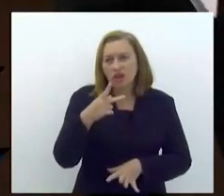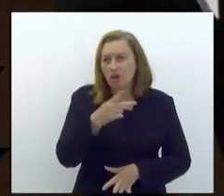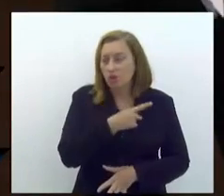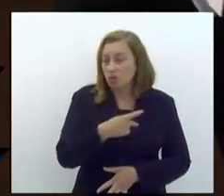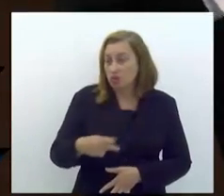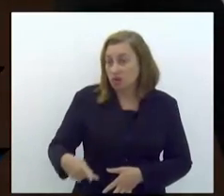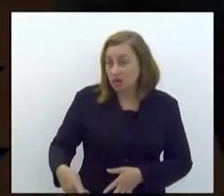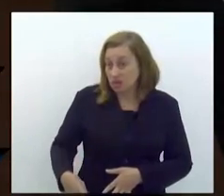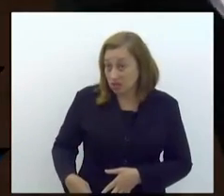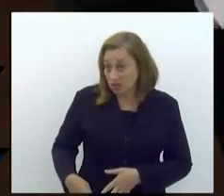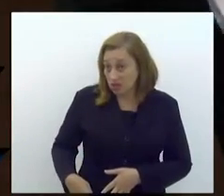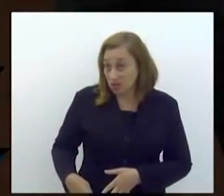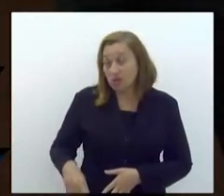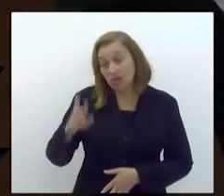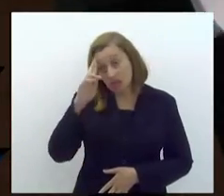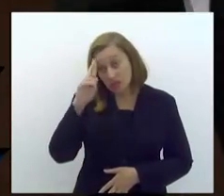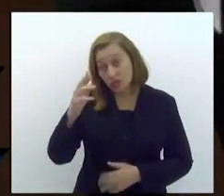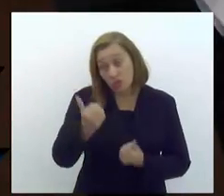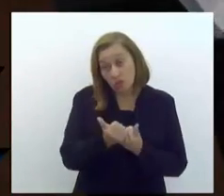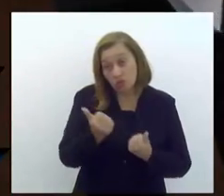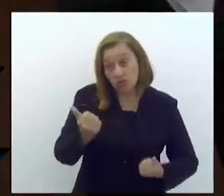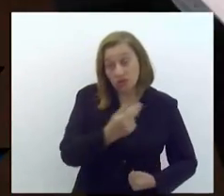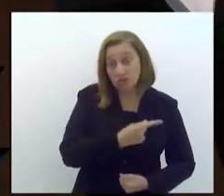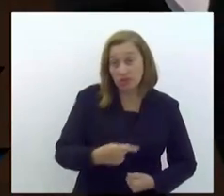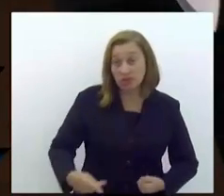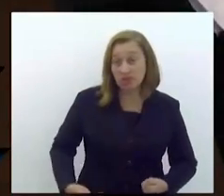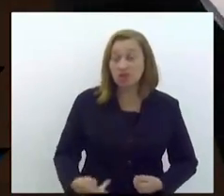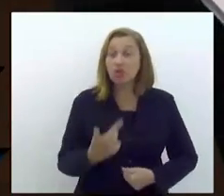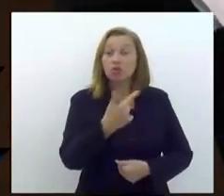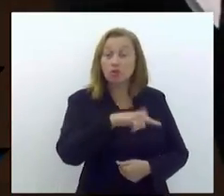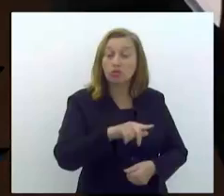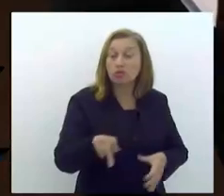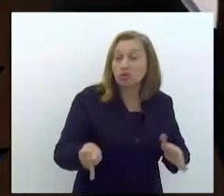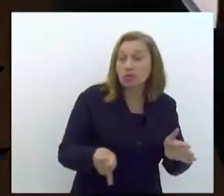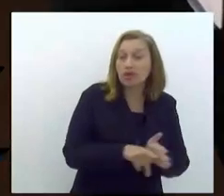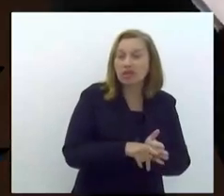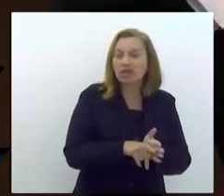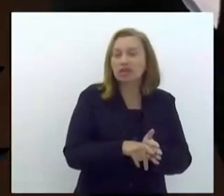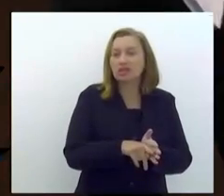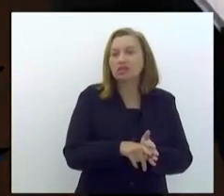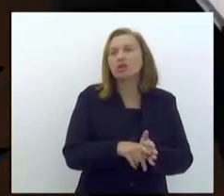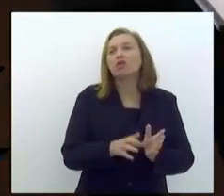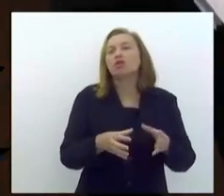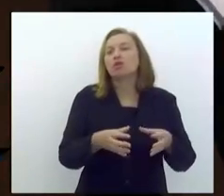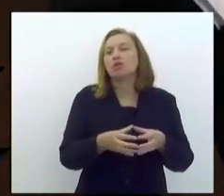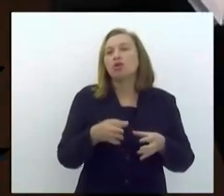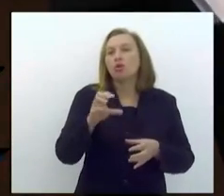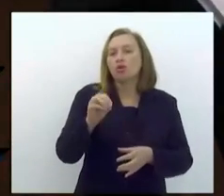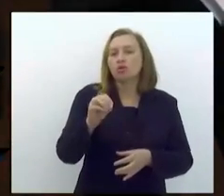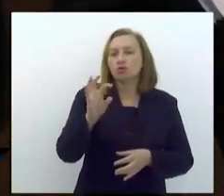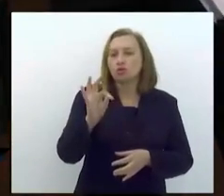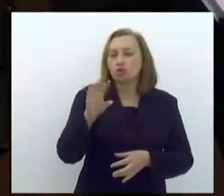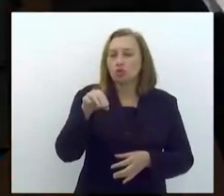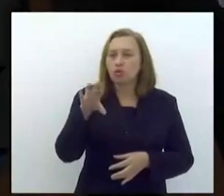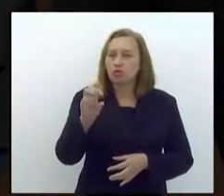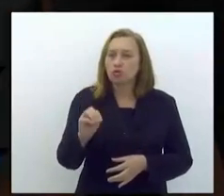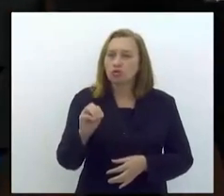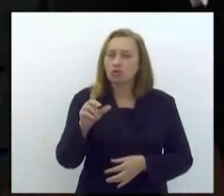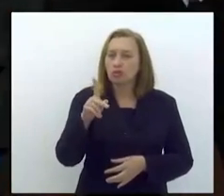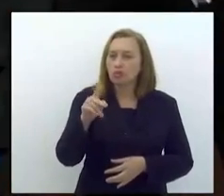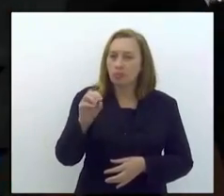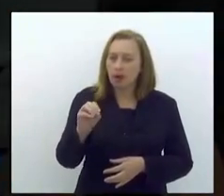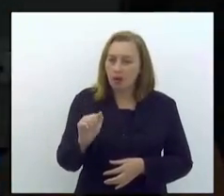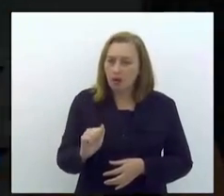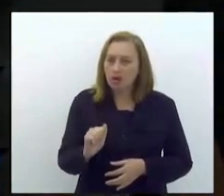presidente e acharam como vice-presidente como Otoni de Paula pai que